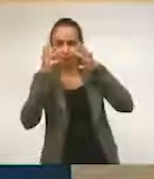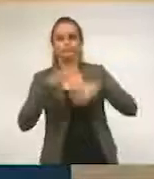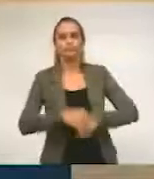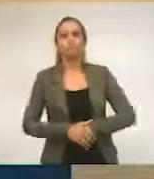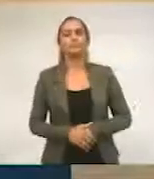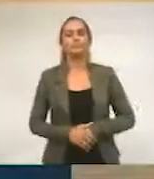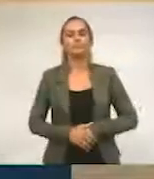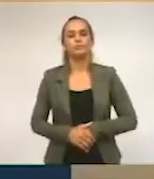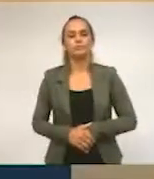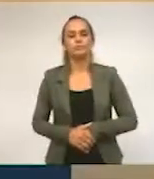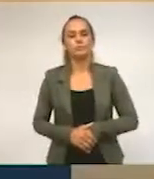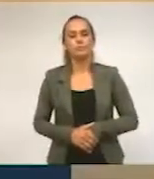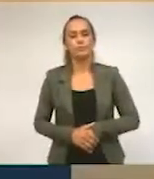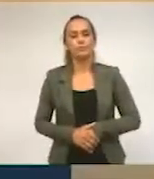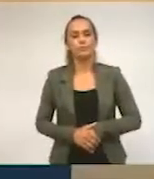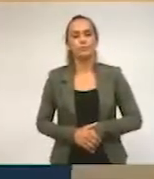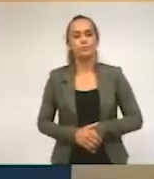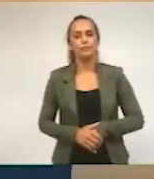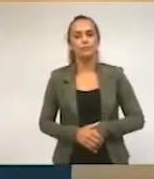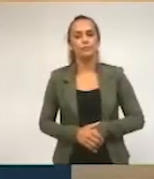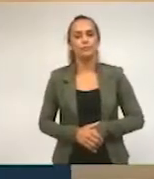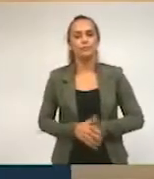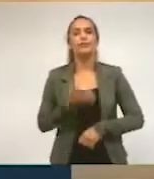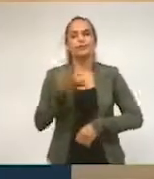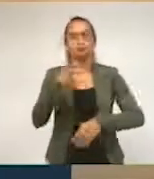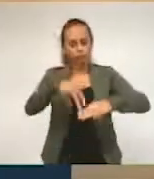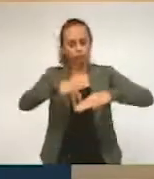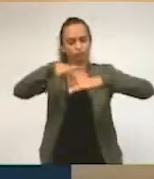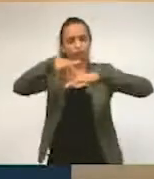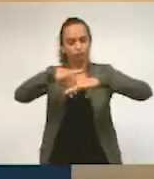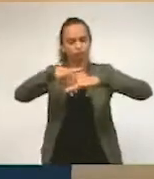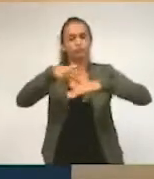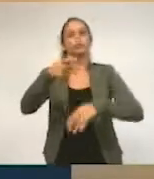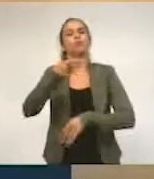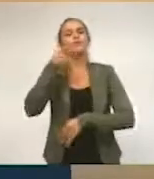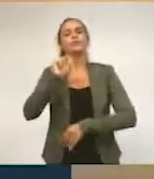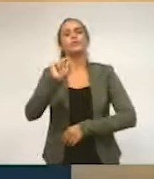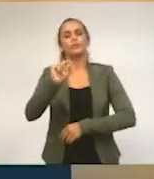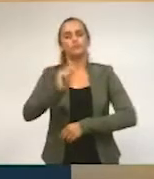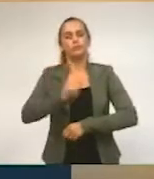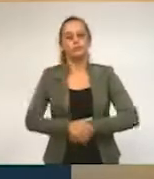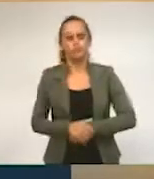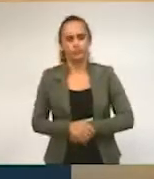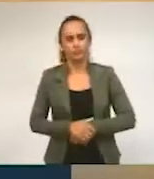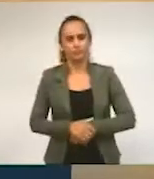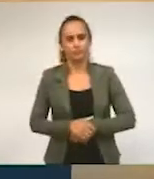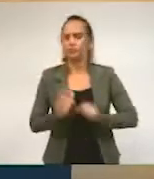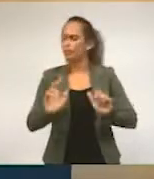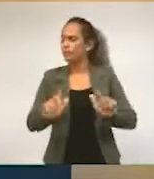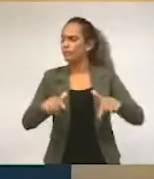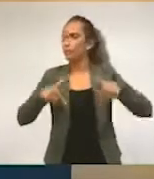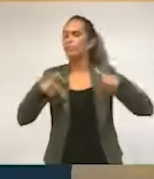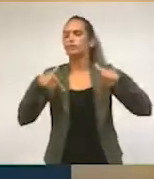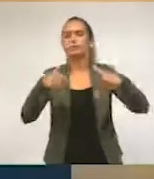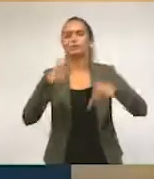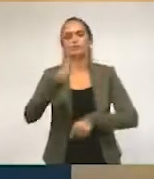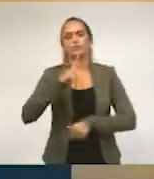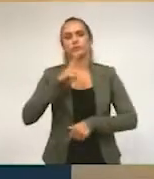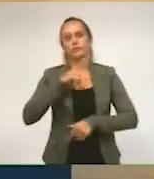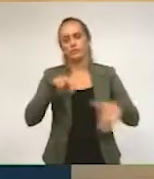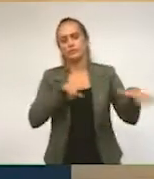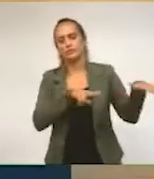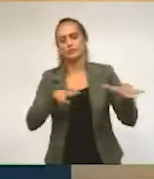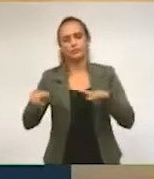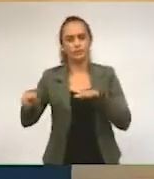e eu quero usar essa Tribuna hoje para falar de um avanço que nós tivemos essa semana